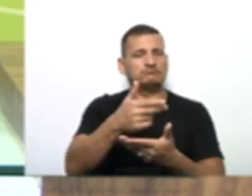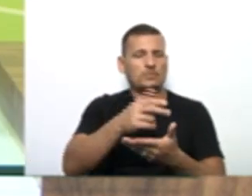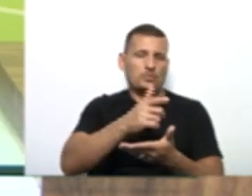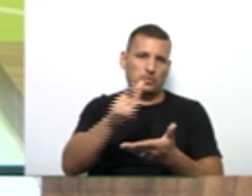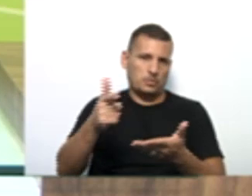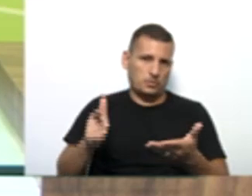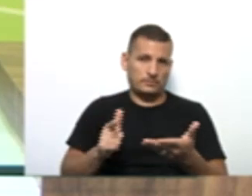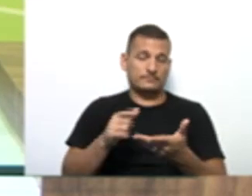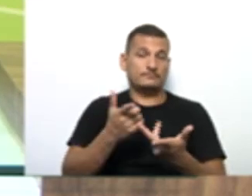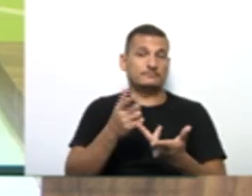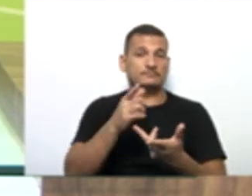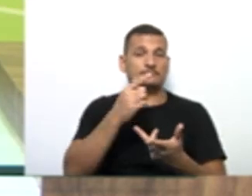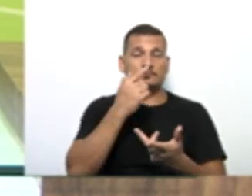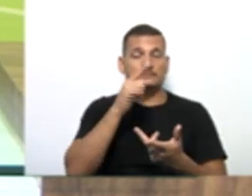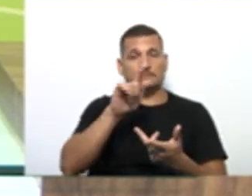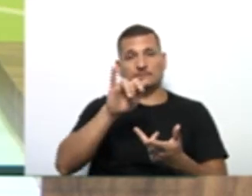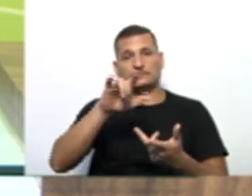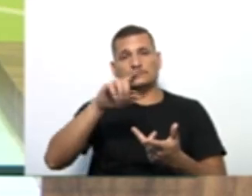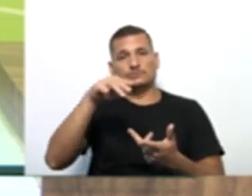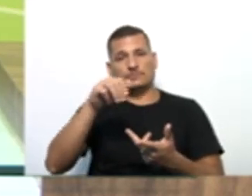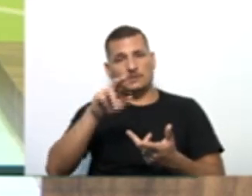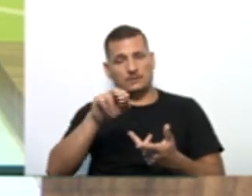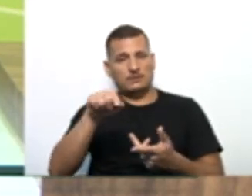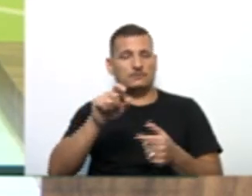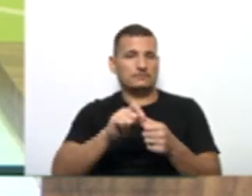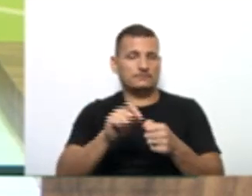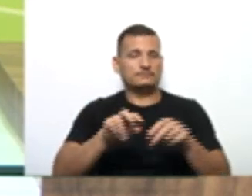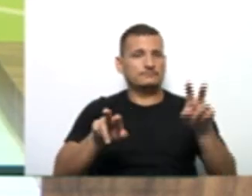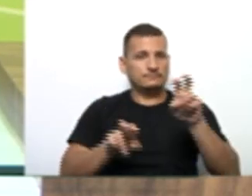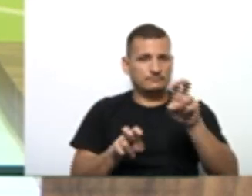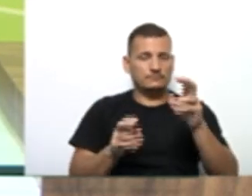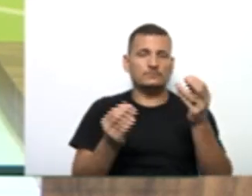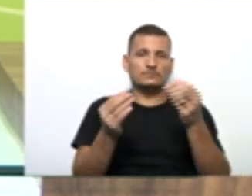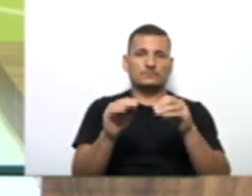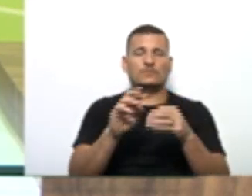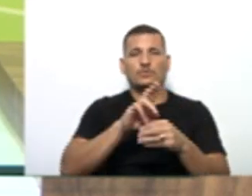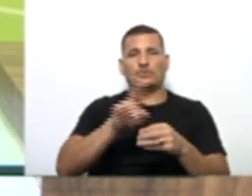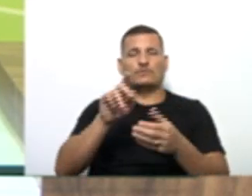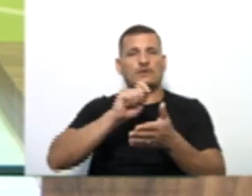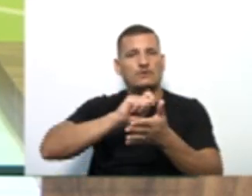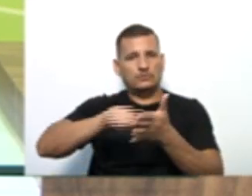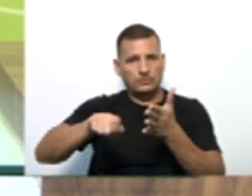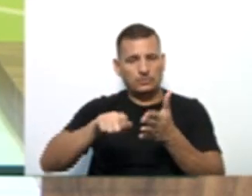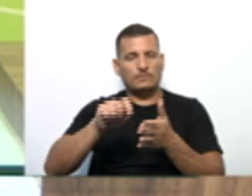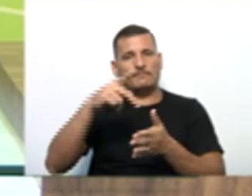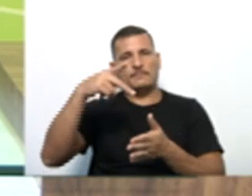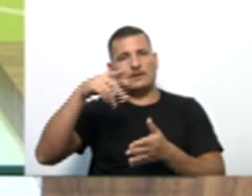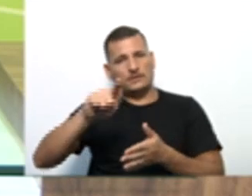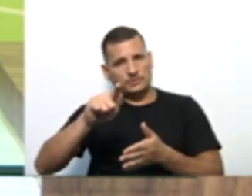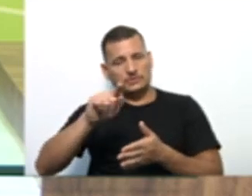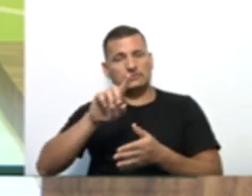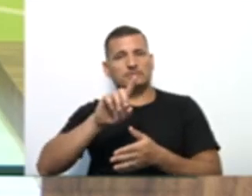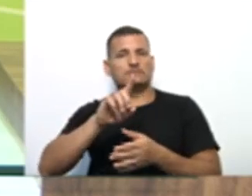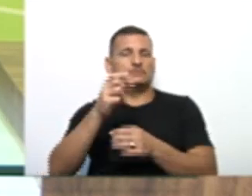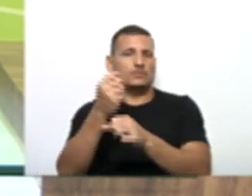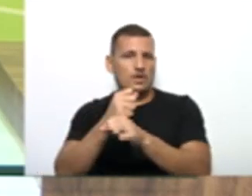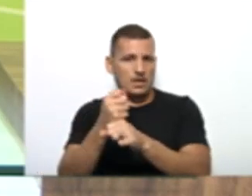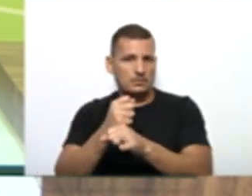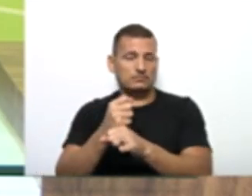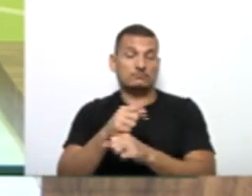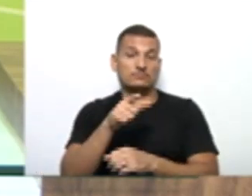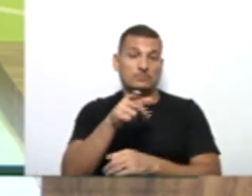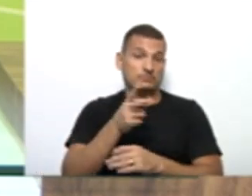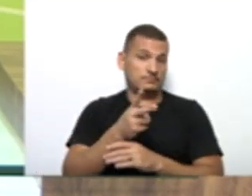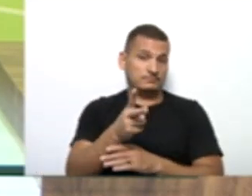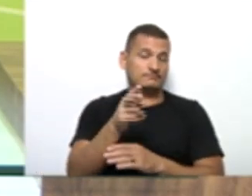Gilmara fez a citação, colocou o nome do autor, a data, a página. Parabéns, Gilmara, está certa a sua questão. Continue assim, tentando responder,